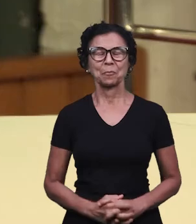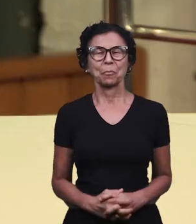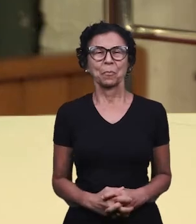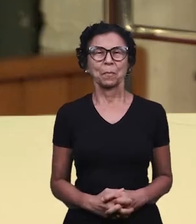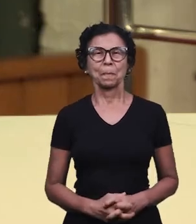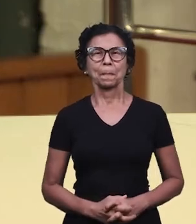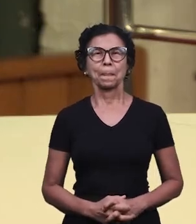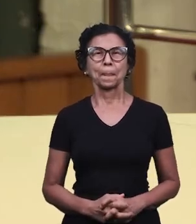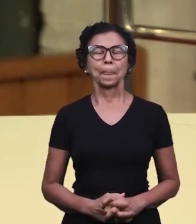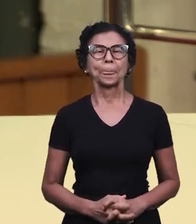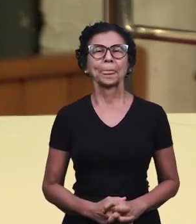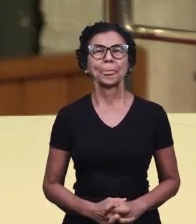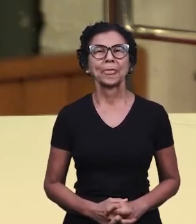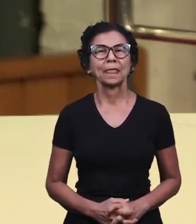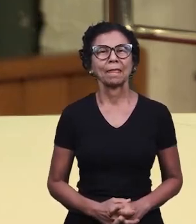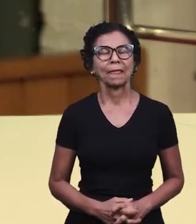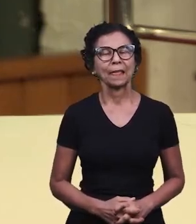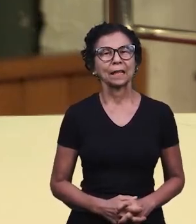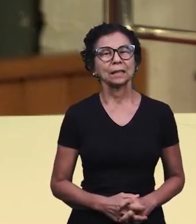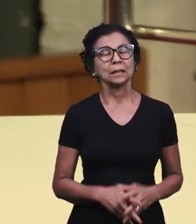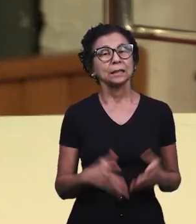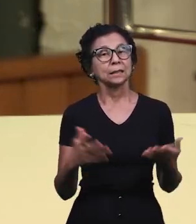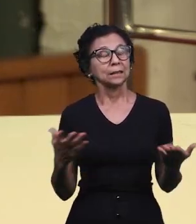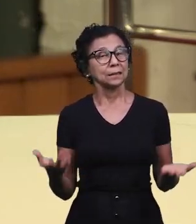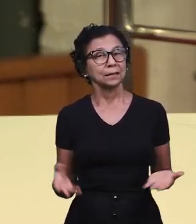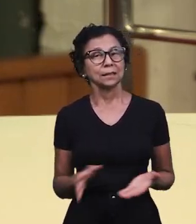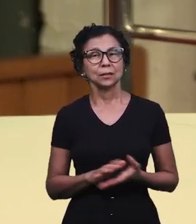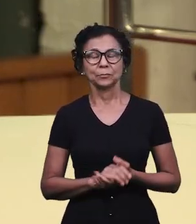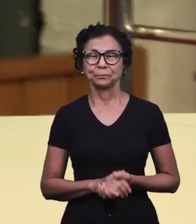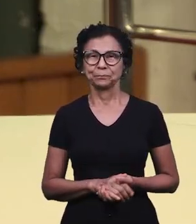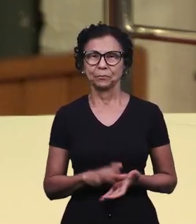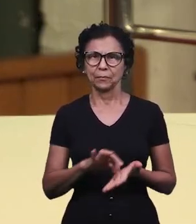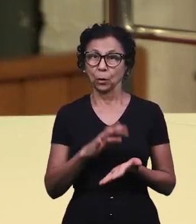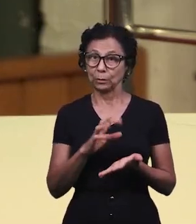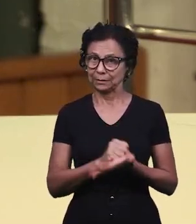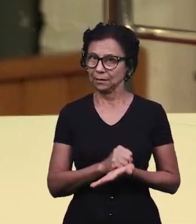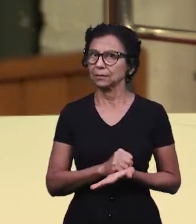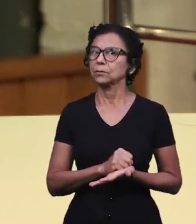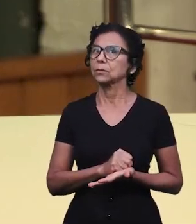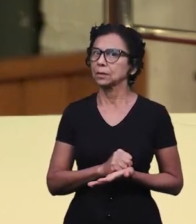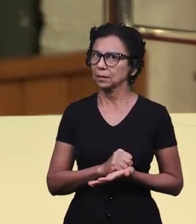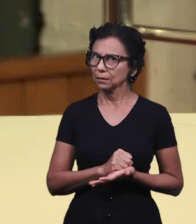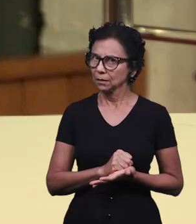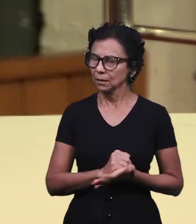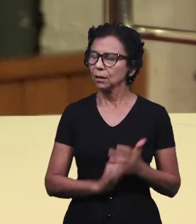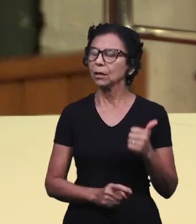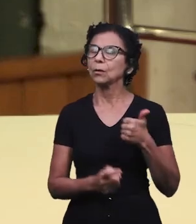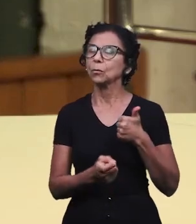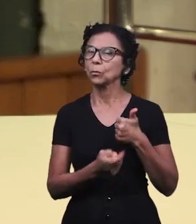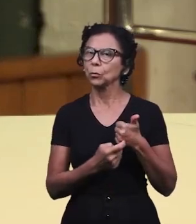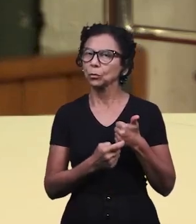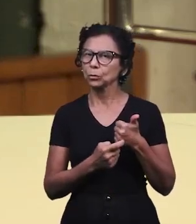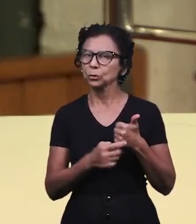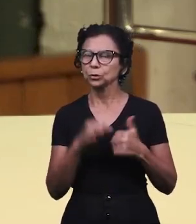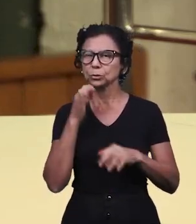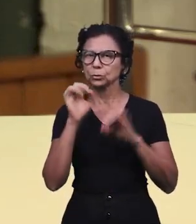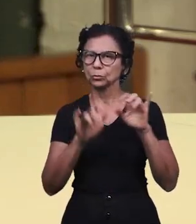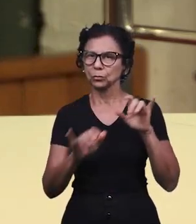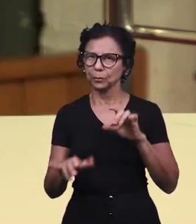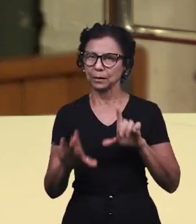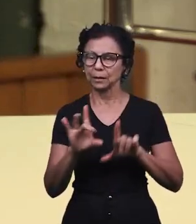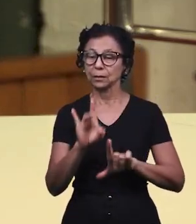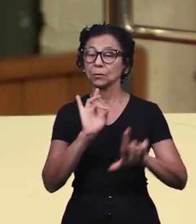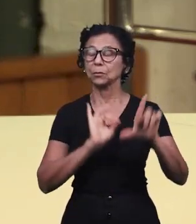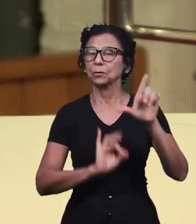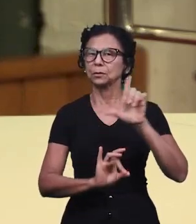programa, aquilo que a gente sempre fala, você não está inscrito? Se inscreva no canal. Você pode curtir, comentar e compartilhar, porque